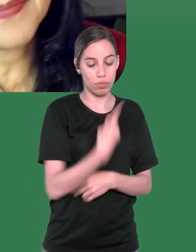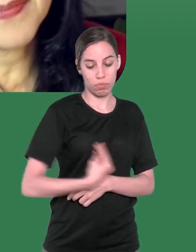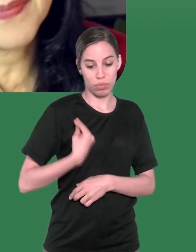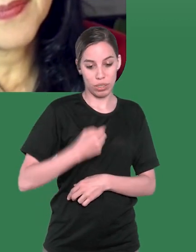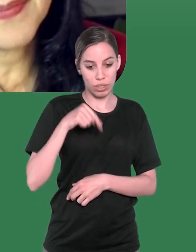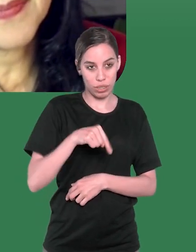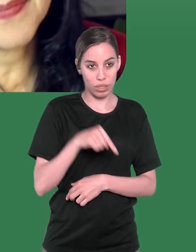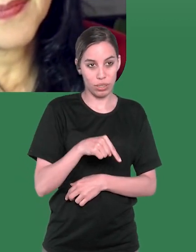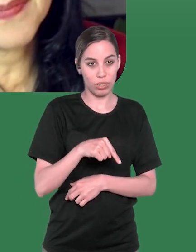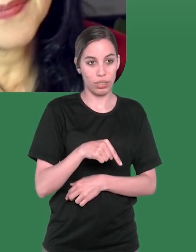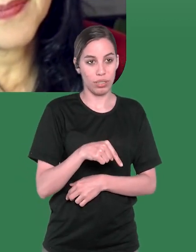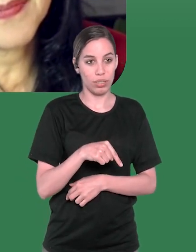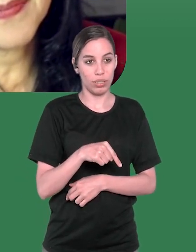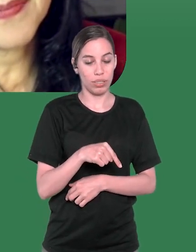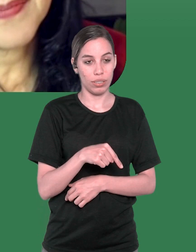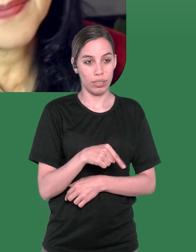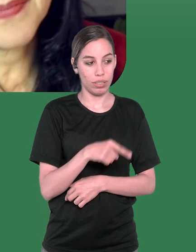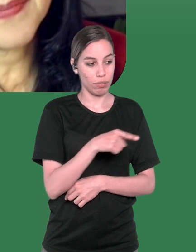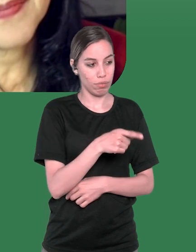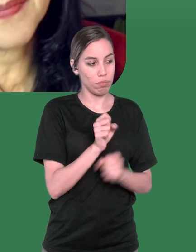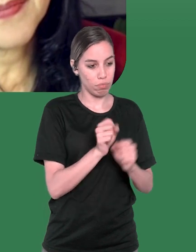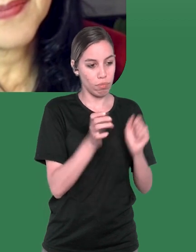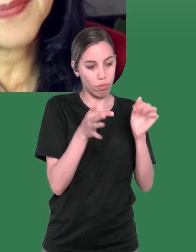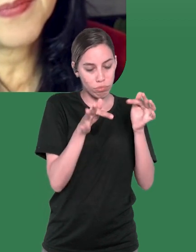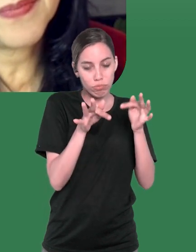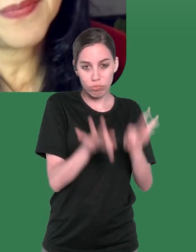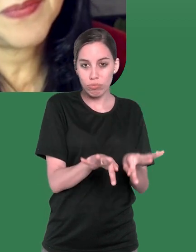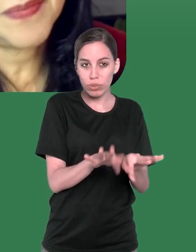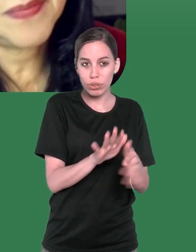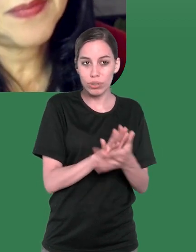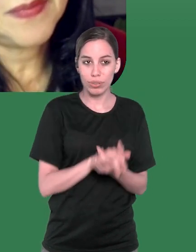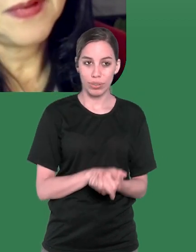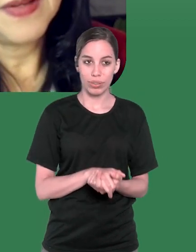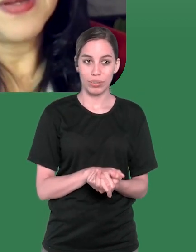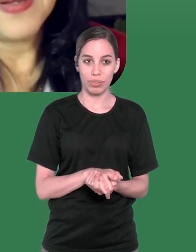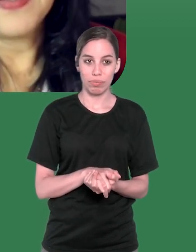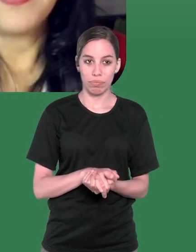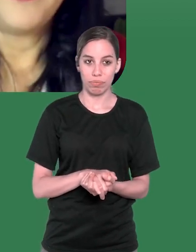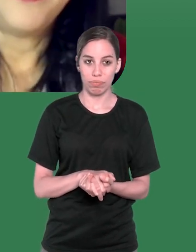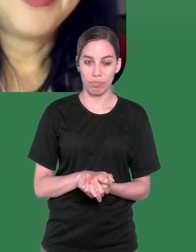deixo com as considerações finais.